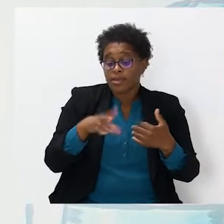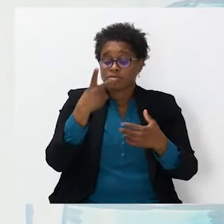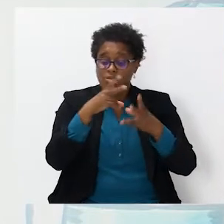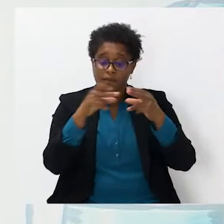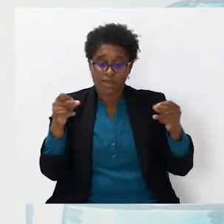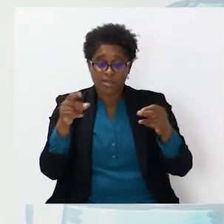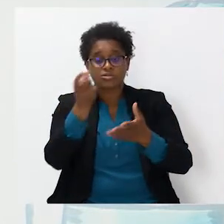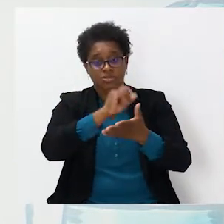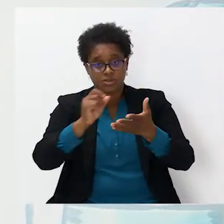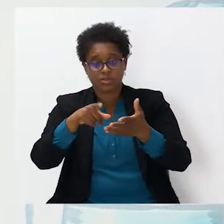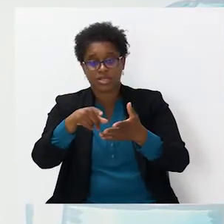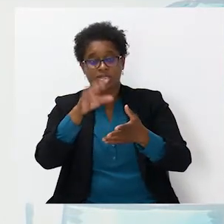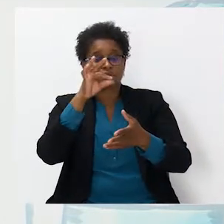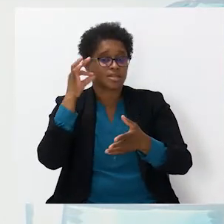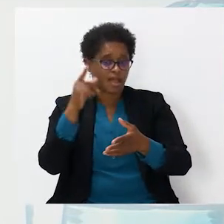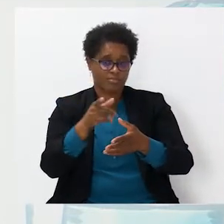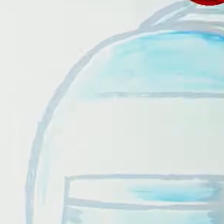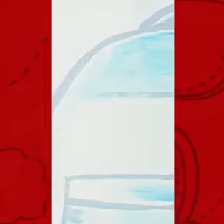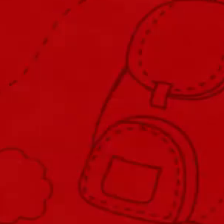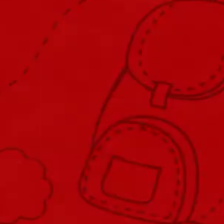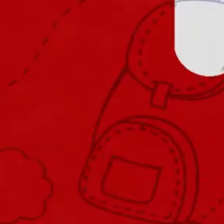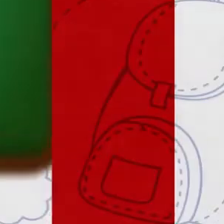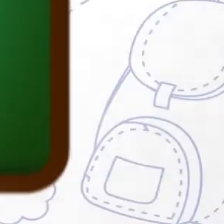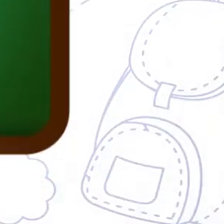frase, colocamos estes sinais.